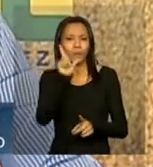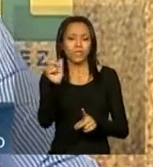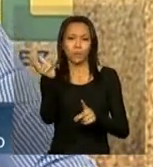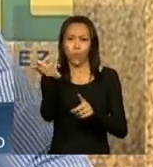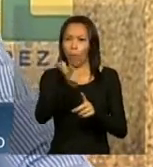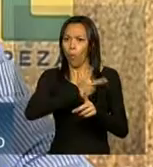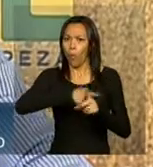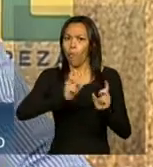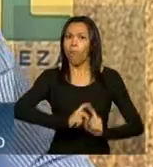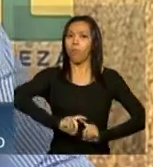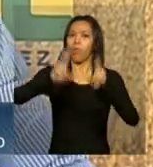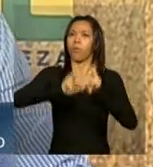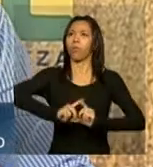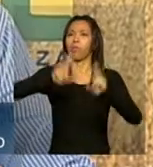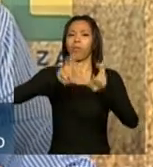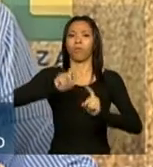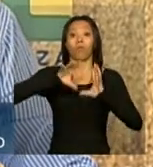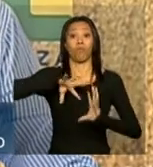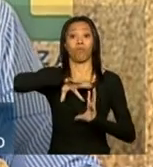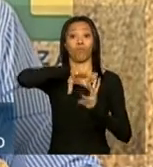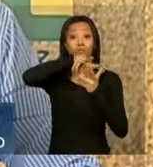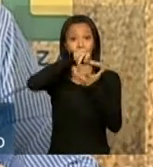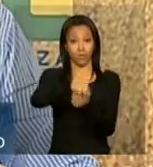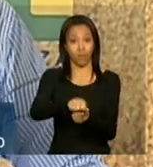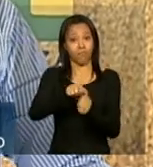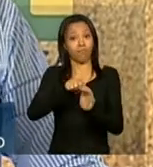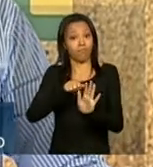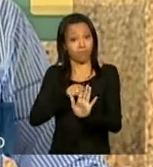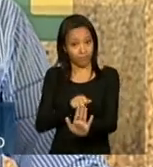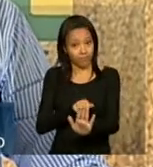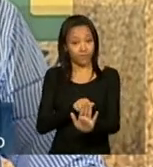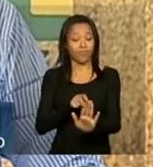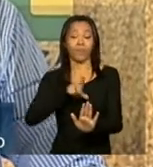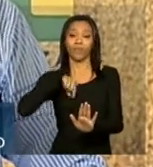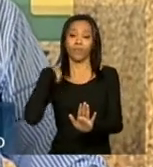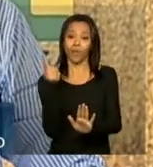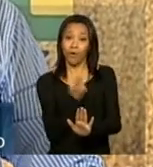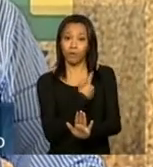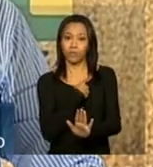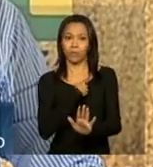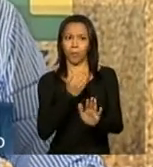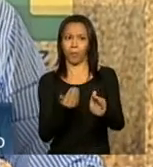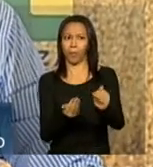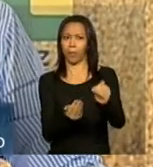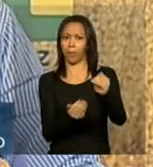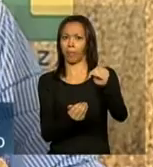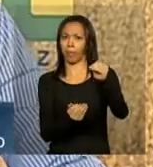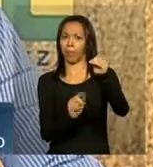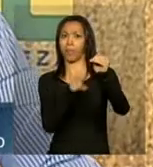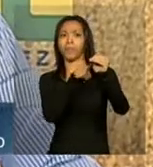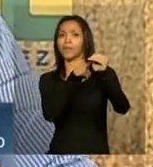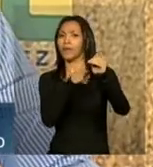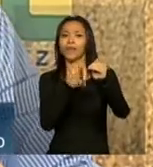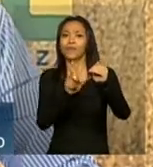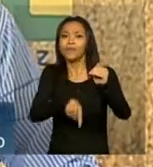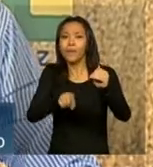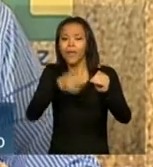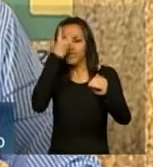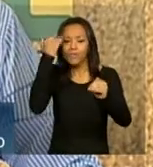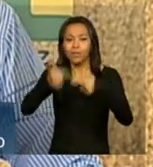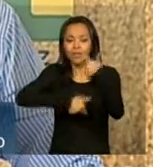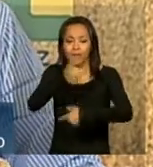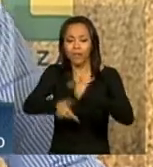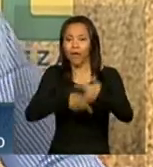maior exportador mundial desta fibra. No entanto, nosso concorrente maior hoje não são os próprios agricultores